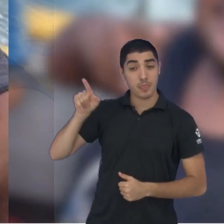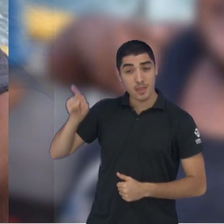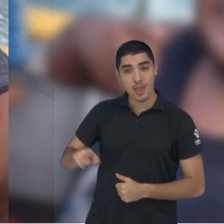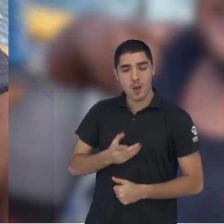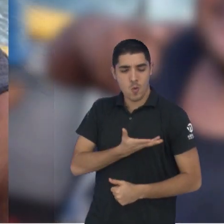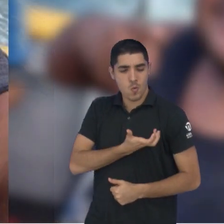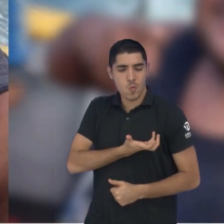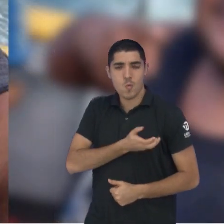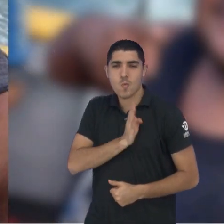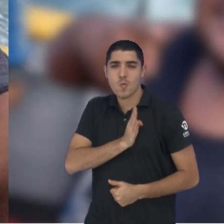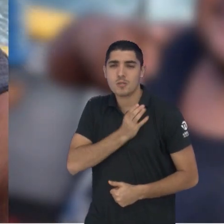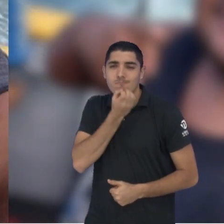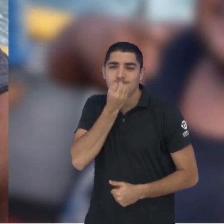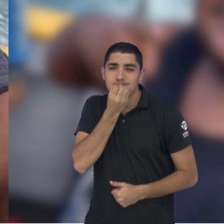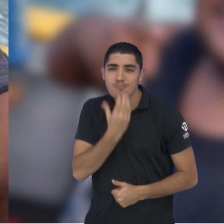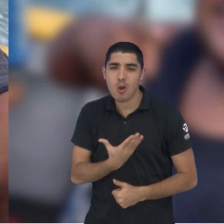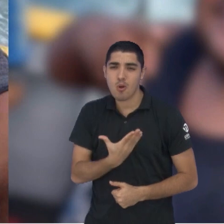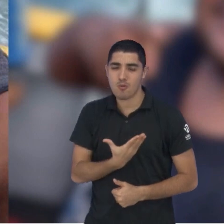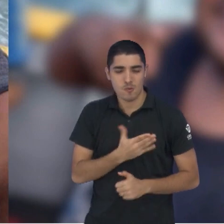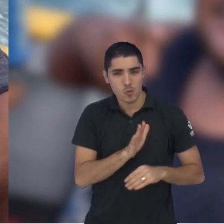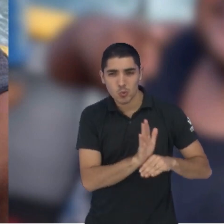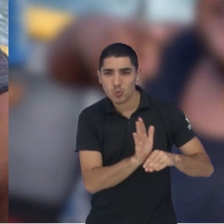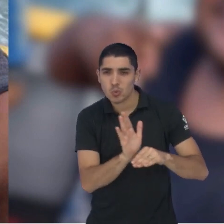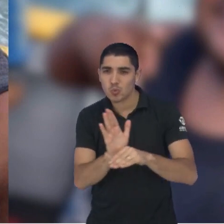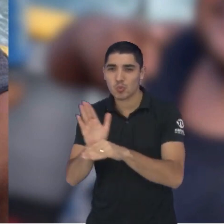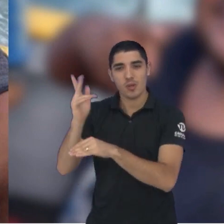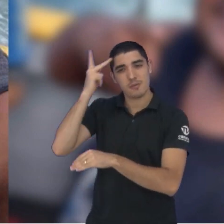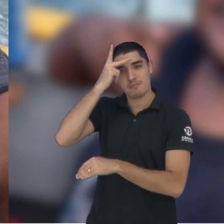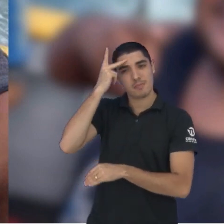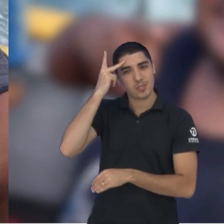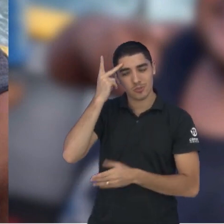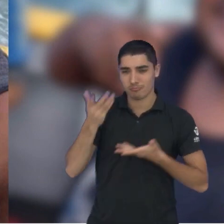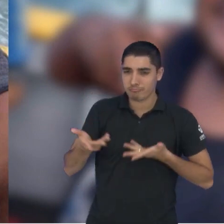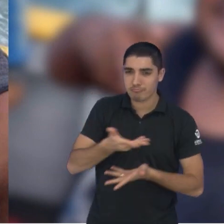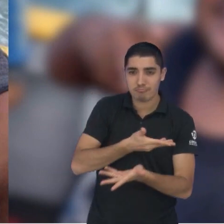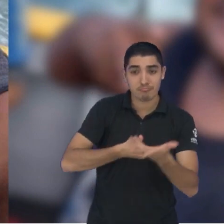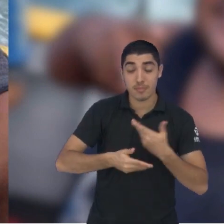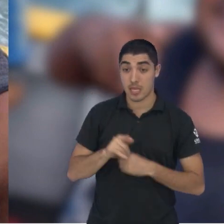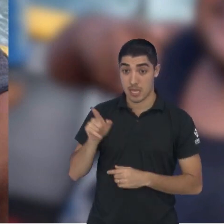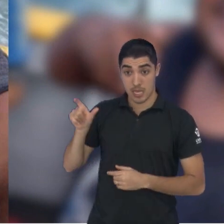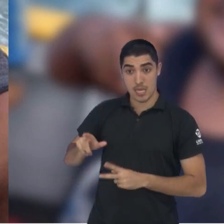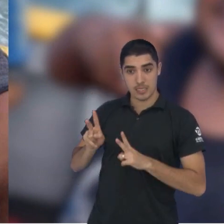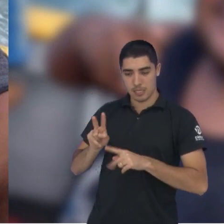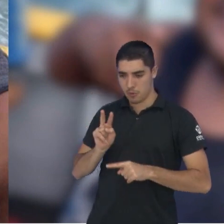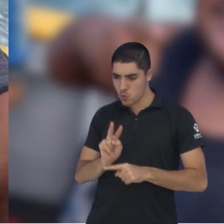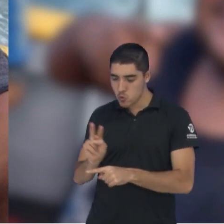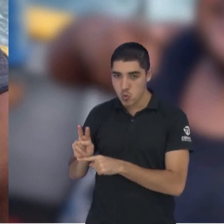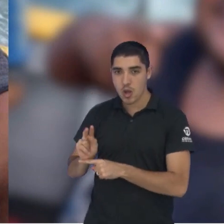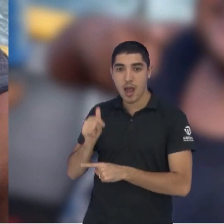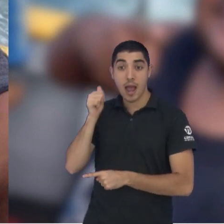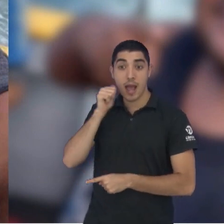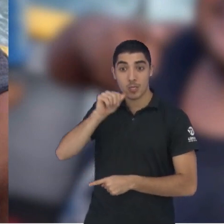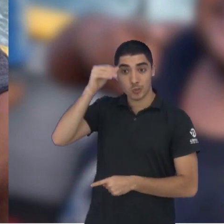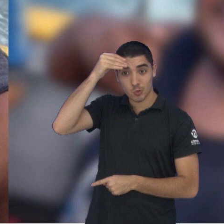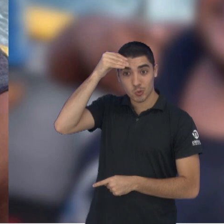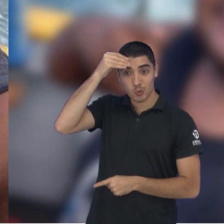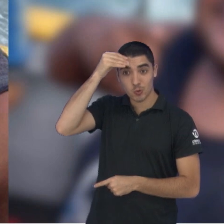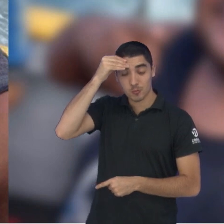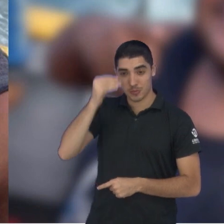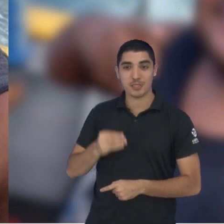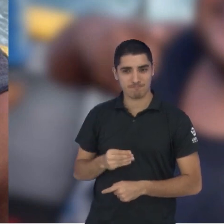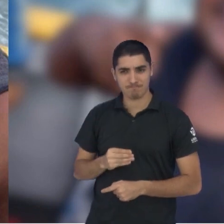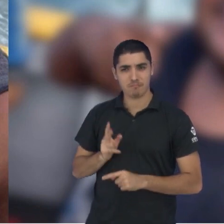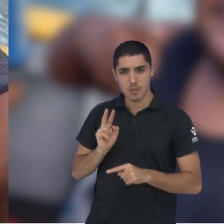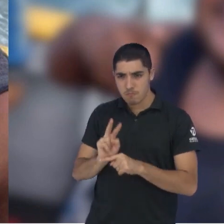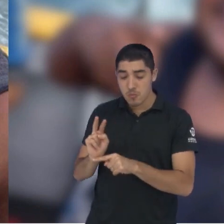generoso e amoroso o tornou querido por todos. Ele defendia suas sobrinhas com afinco e deixava uma